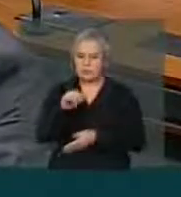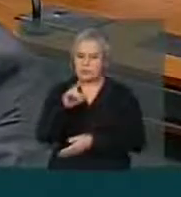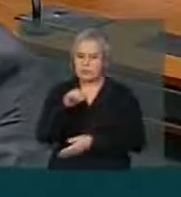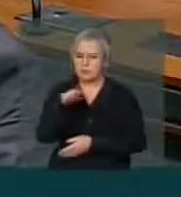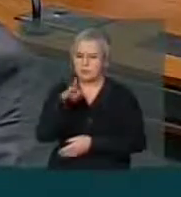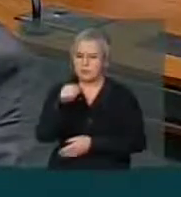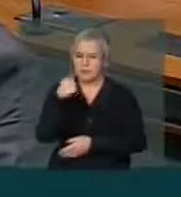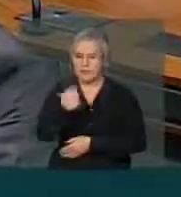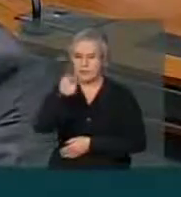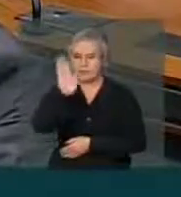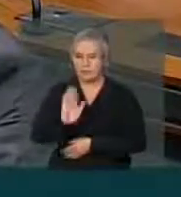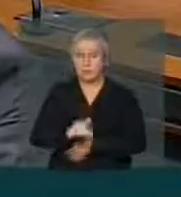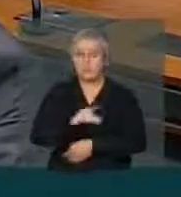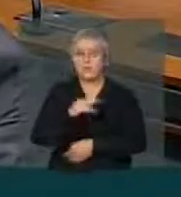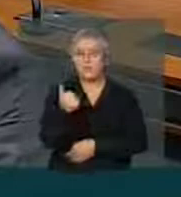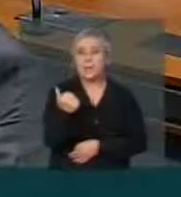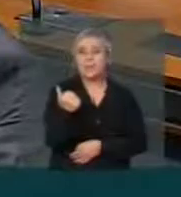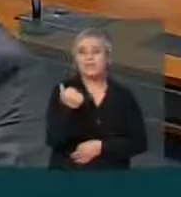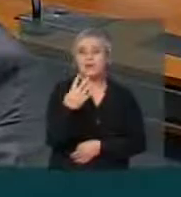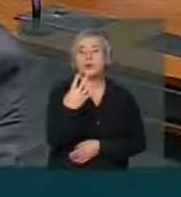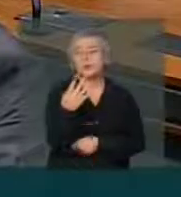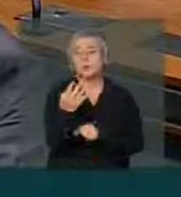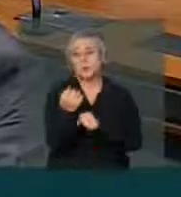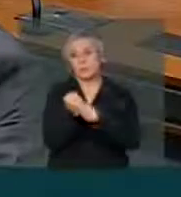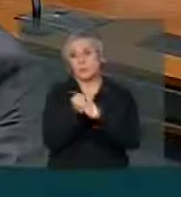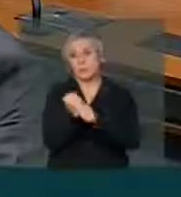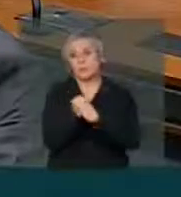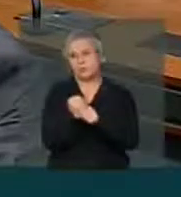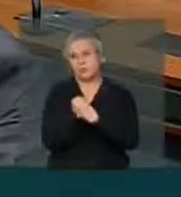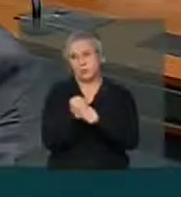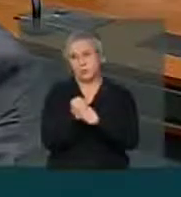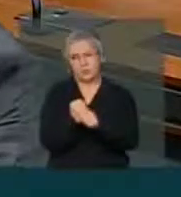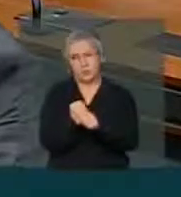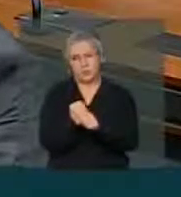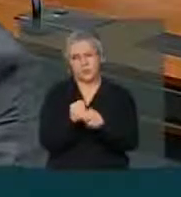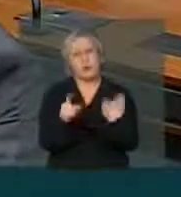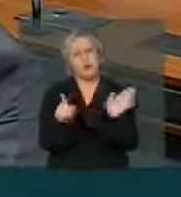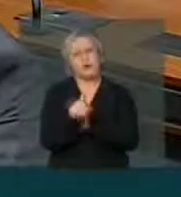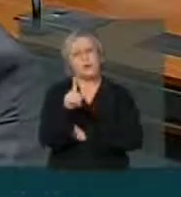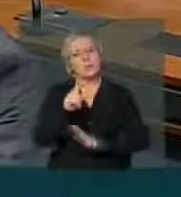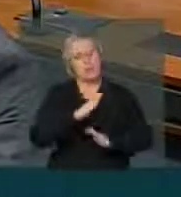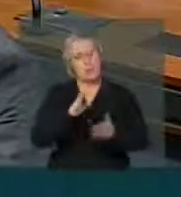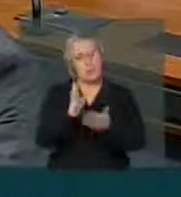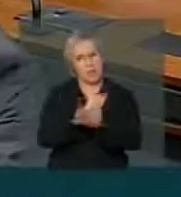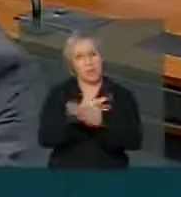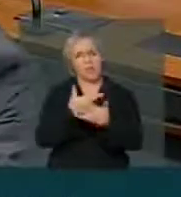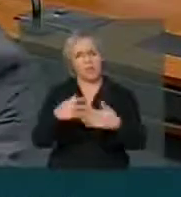14 anos. Existe alguma alternativa, alguma ação para que a gente possa